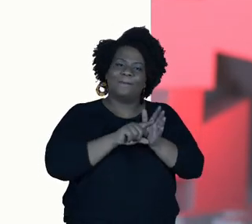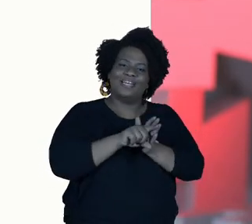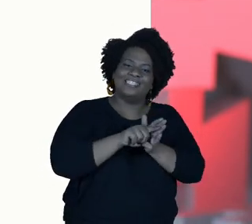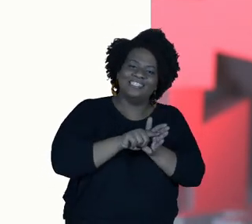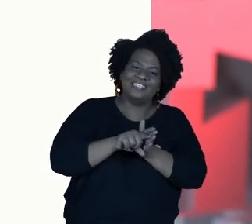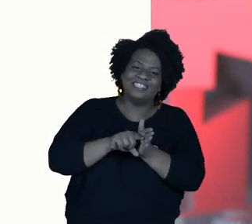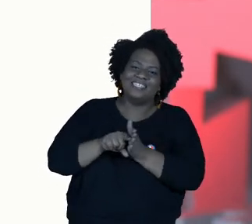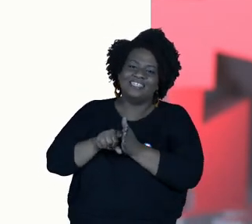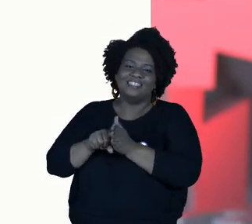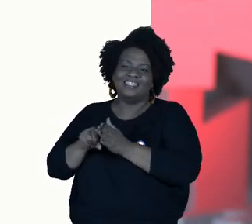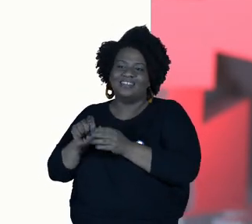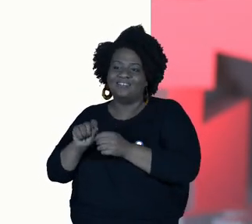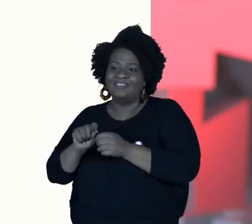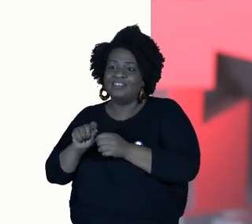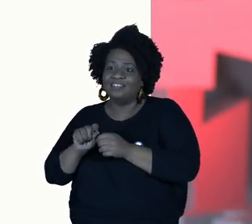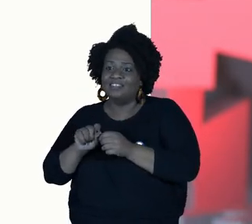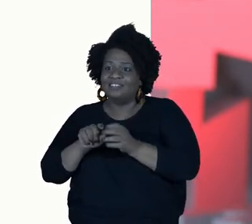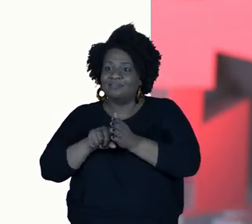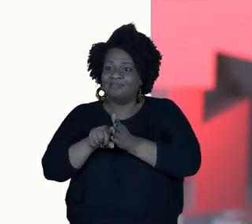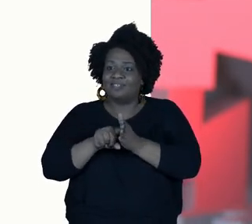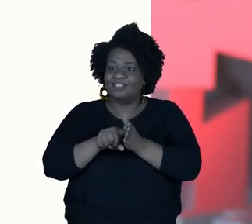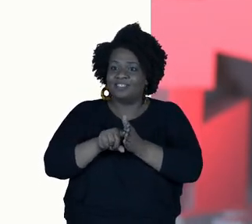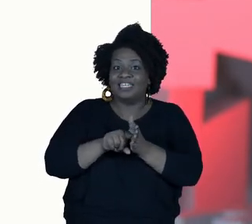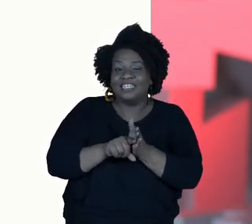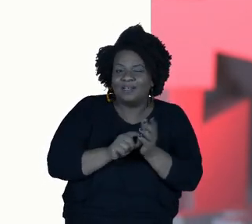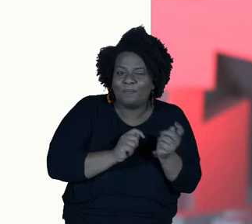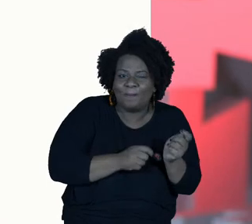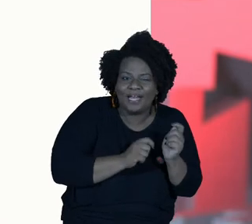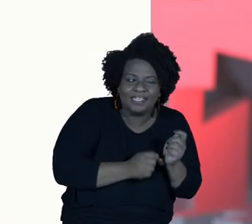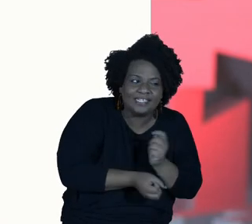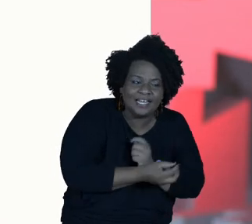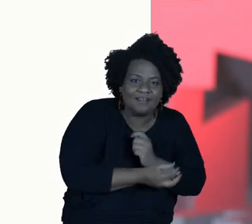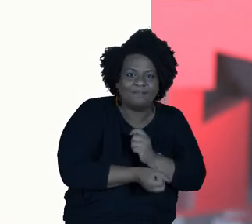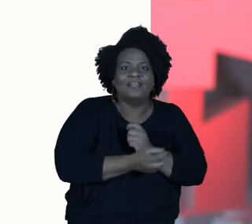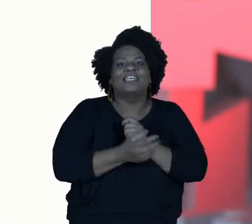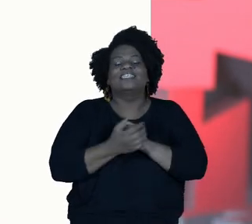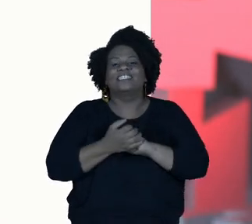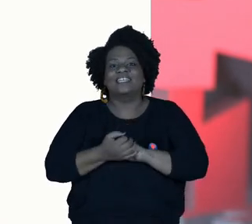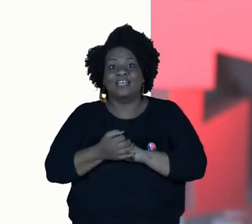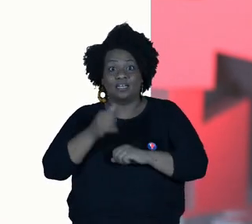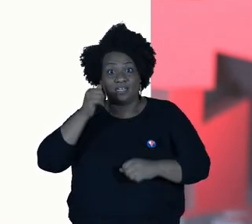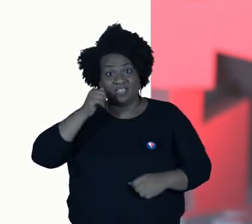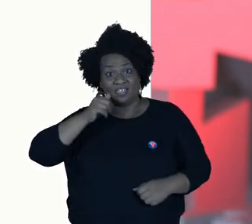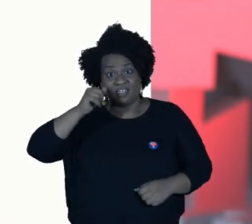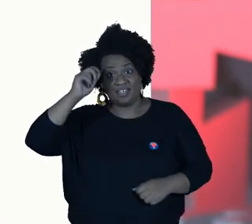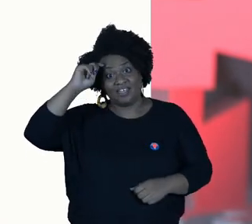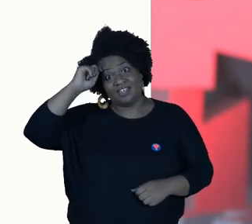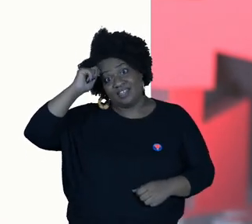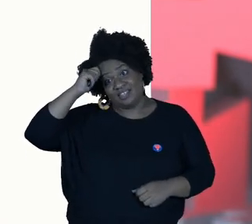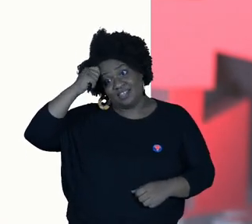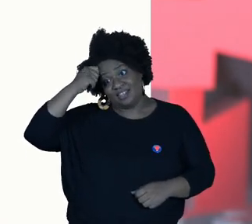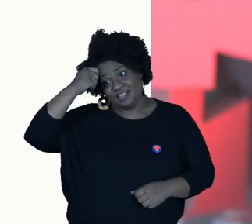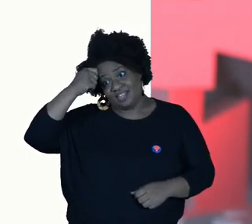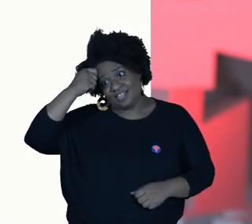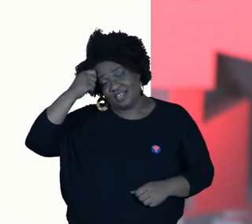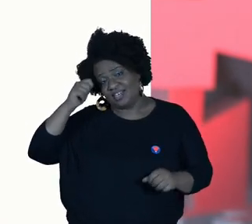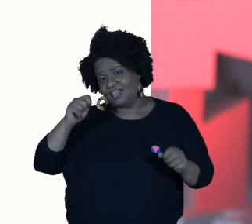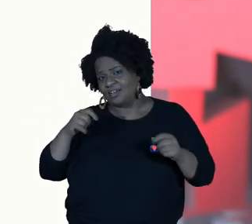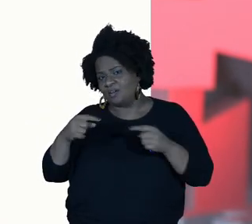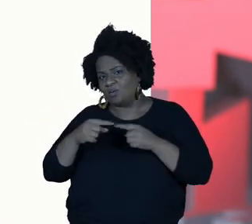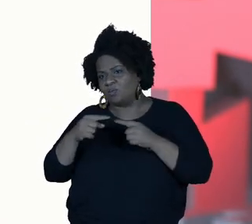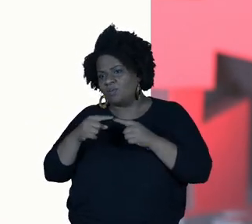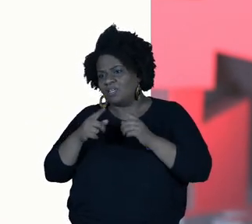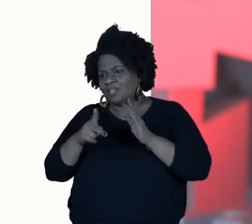Mas assim, ela é uma artista negra que tem uma produção muito ligada à questão racial,